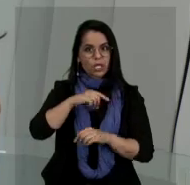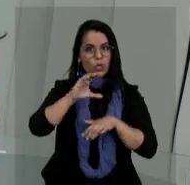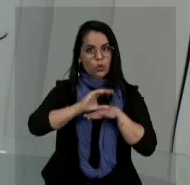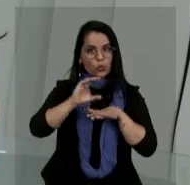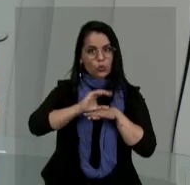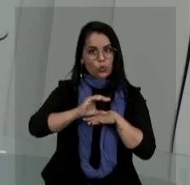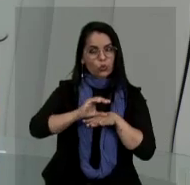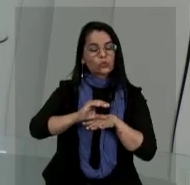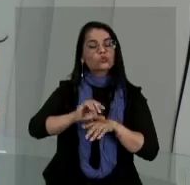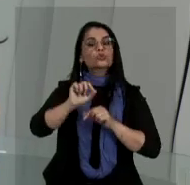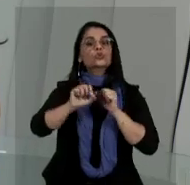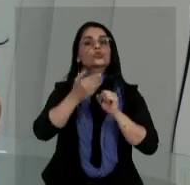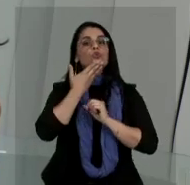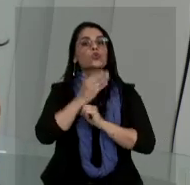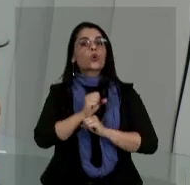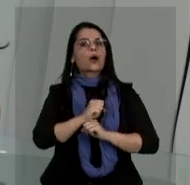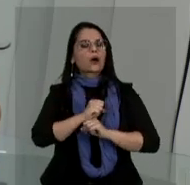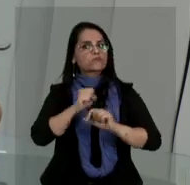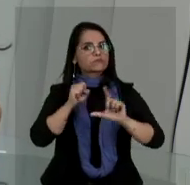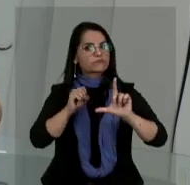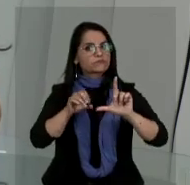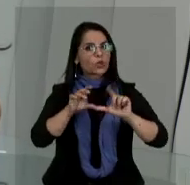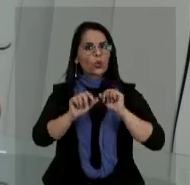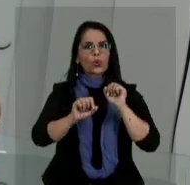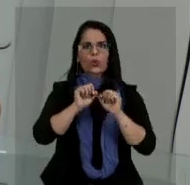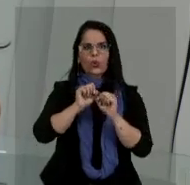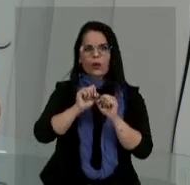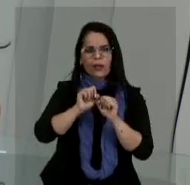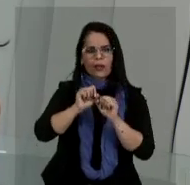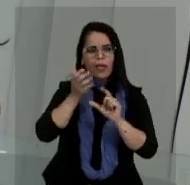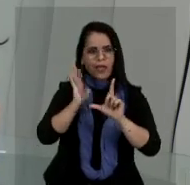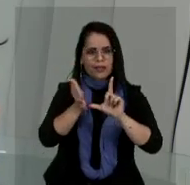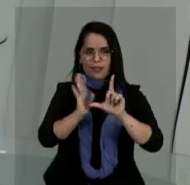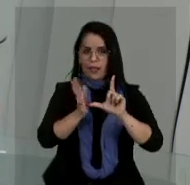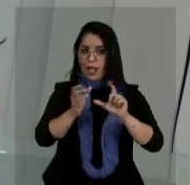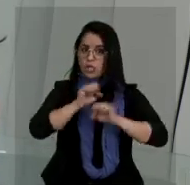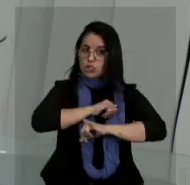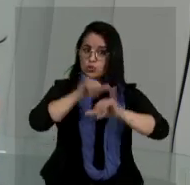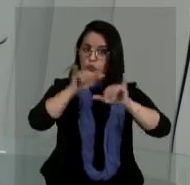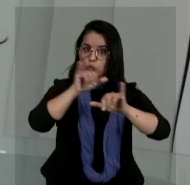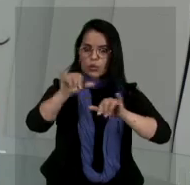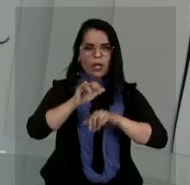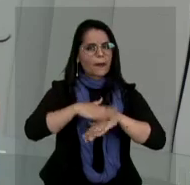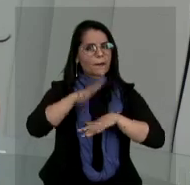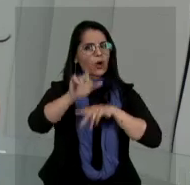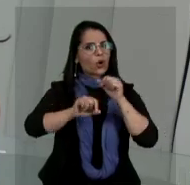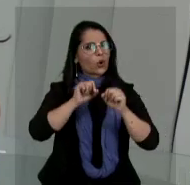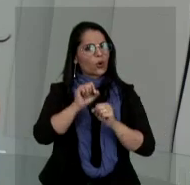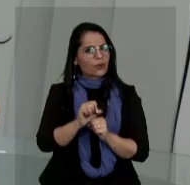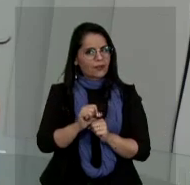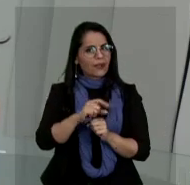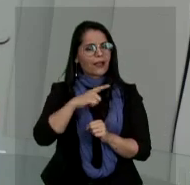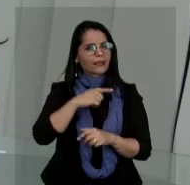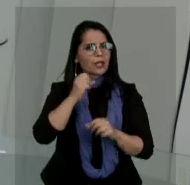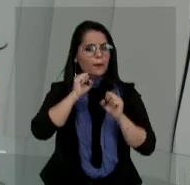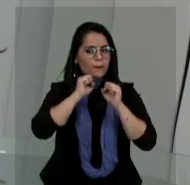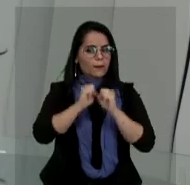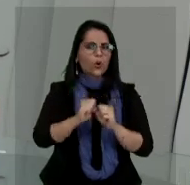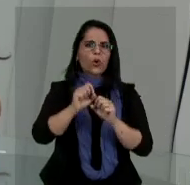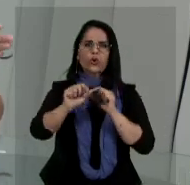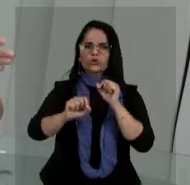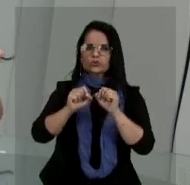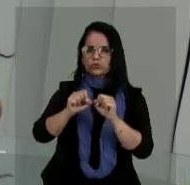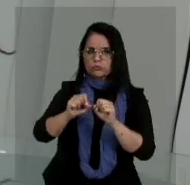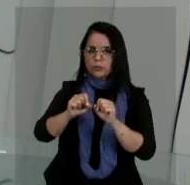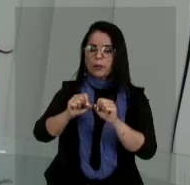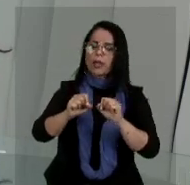de Letras Libras, que é o curso que está sendo mais divulgado e que ele pode ser feito